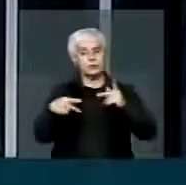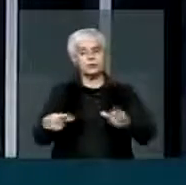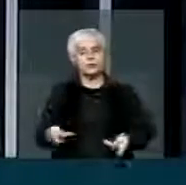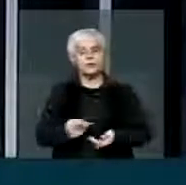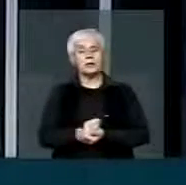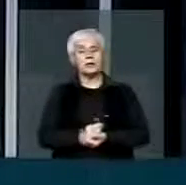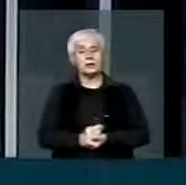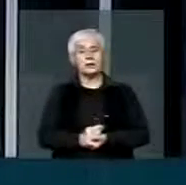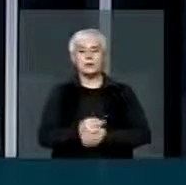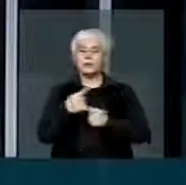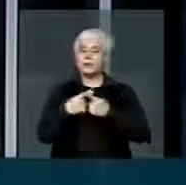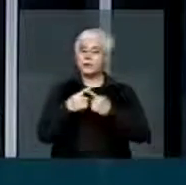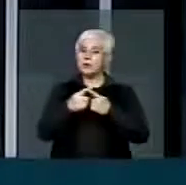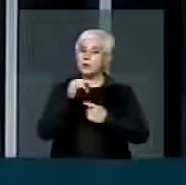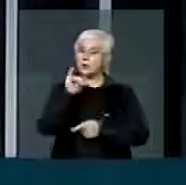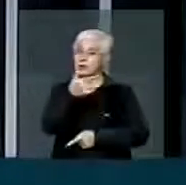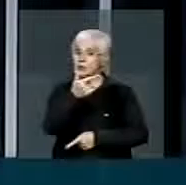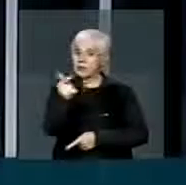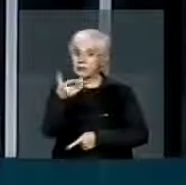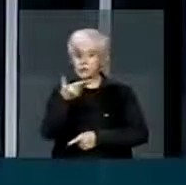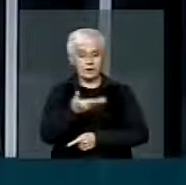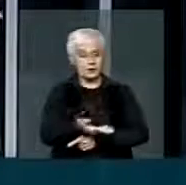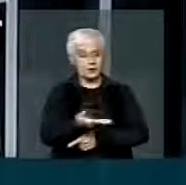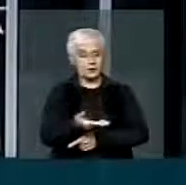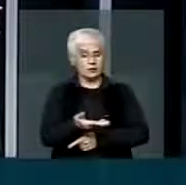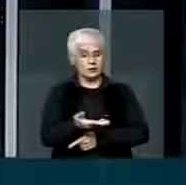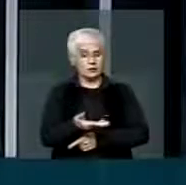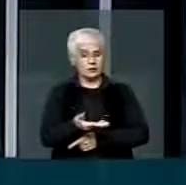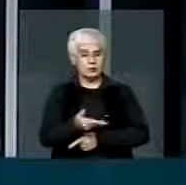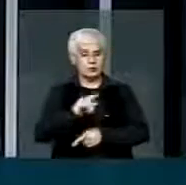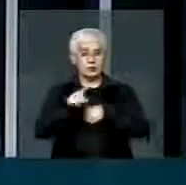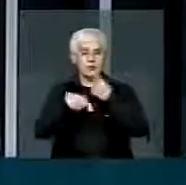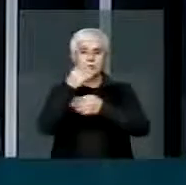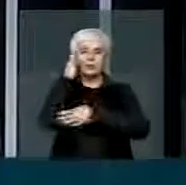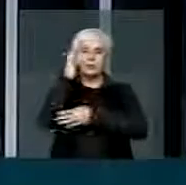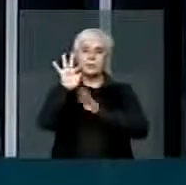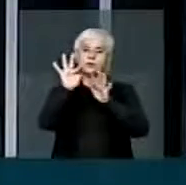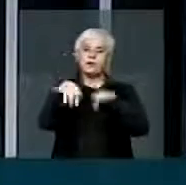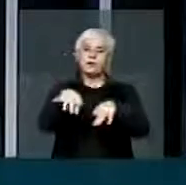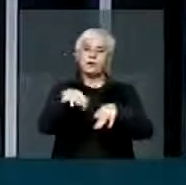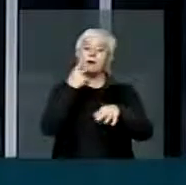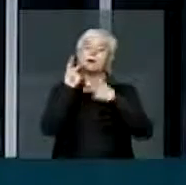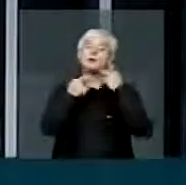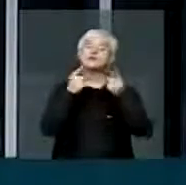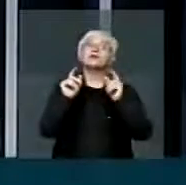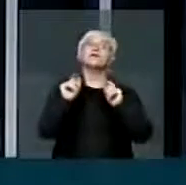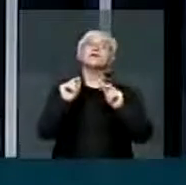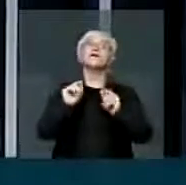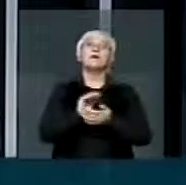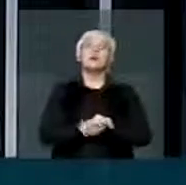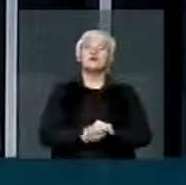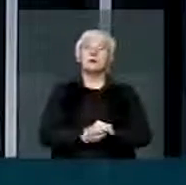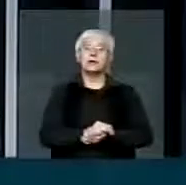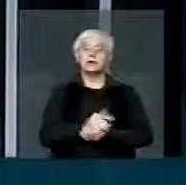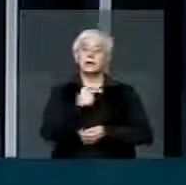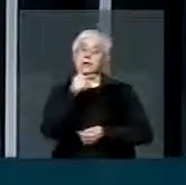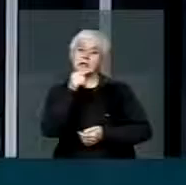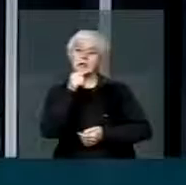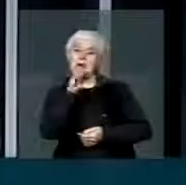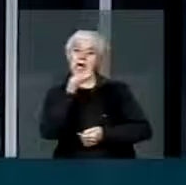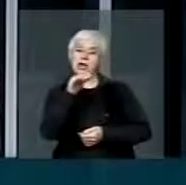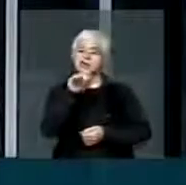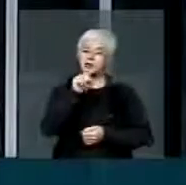se isso não acontecer, no final das contas a gente vai estar falando aqui de 7